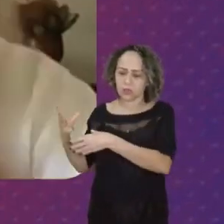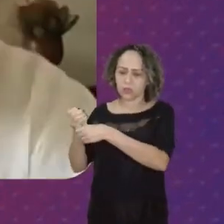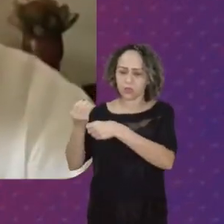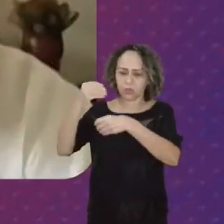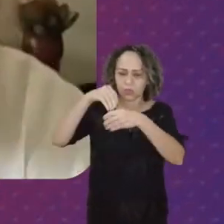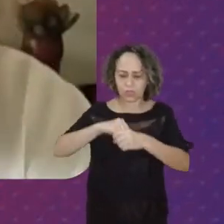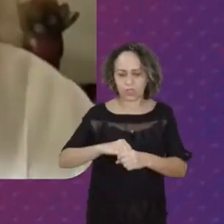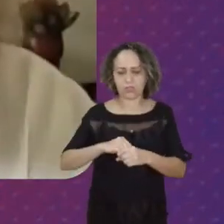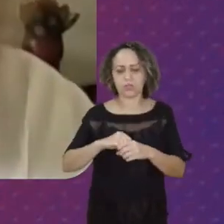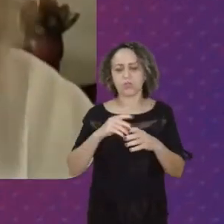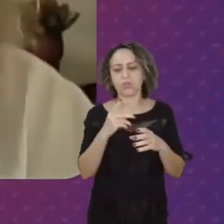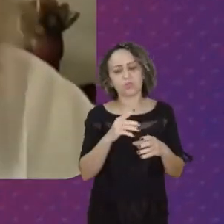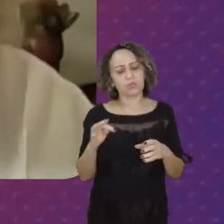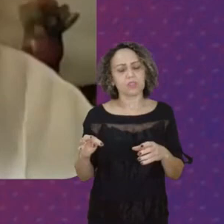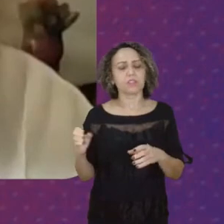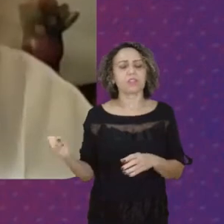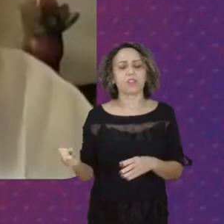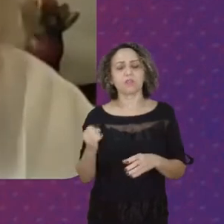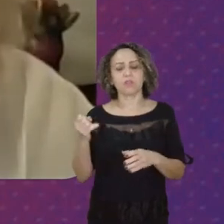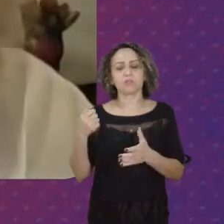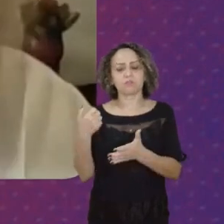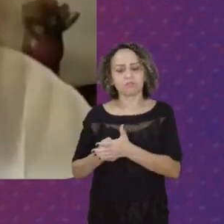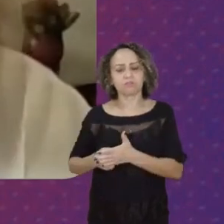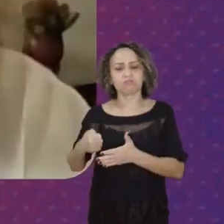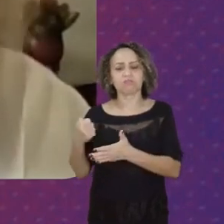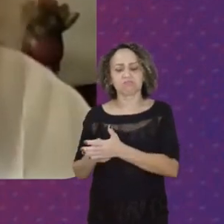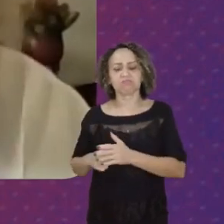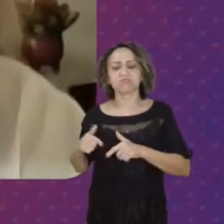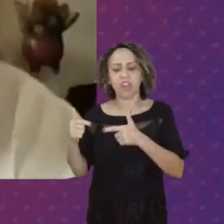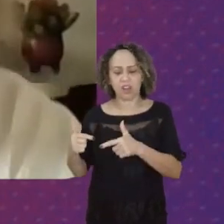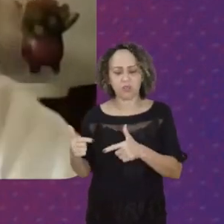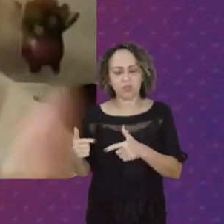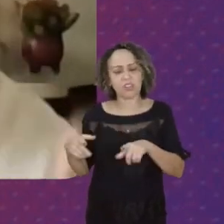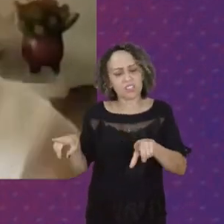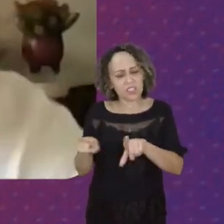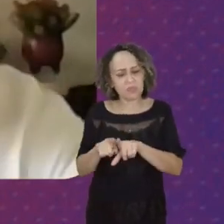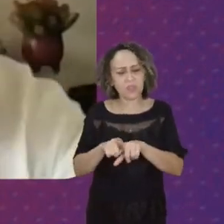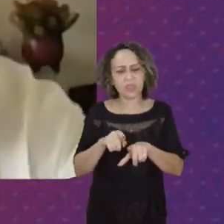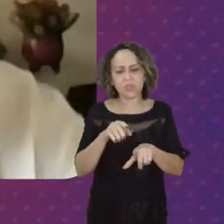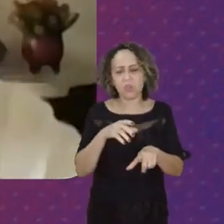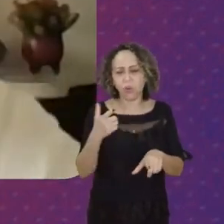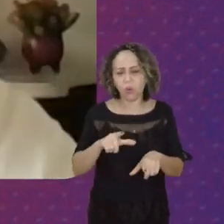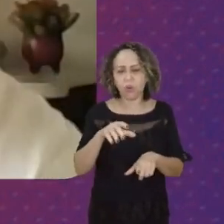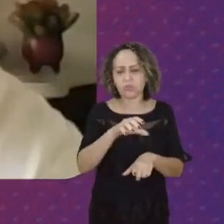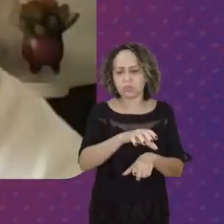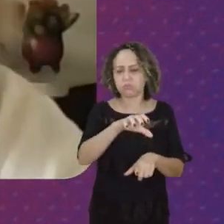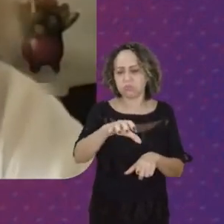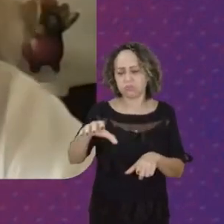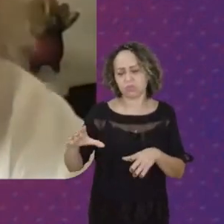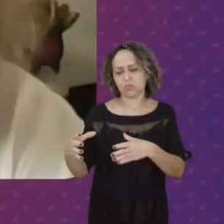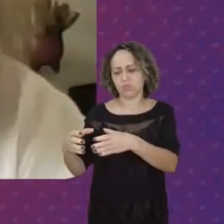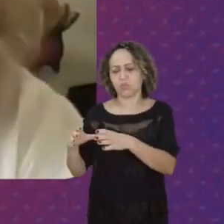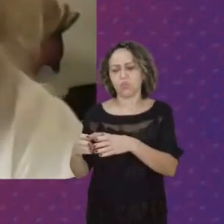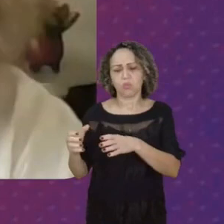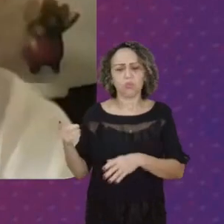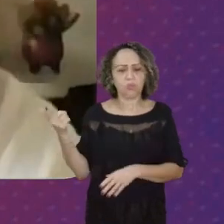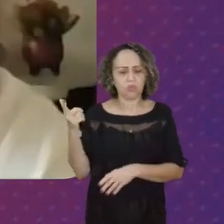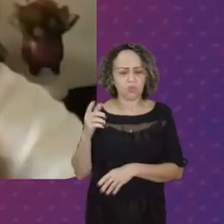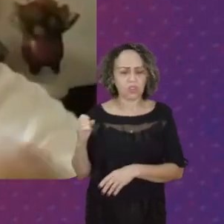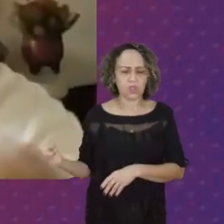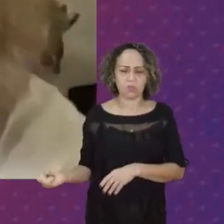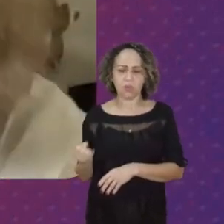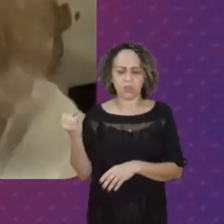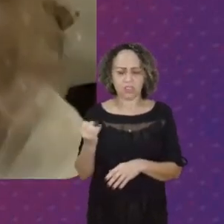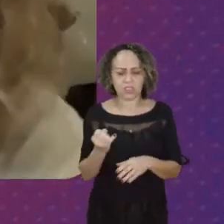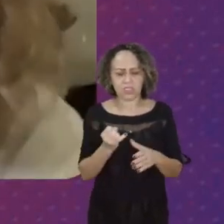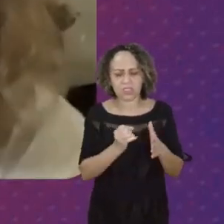entre outros segmentos populacionais importantes que conseguiram conquistas importantes ao